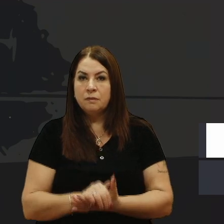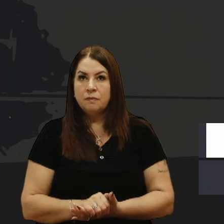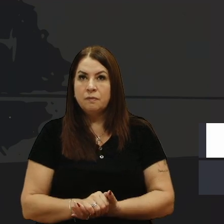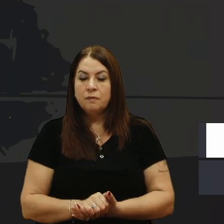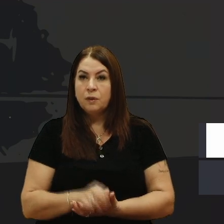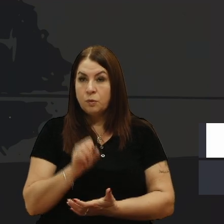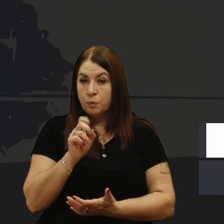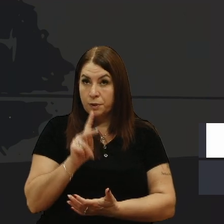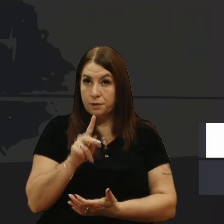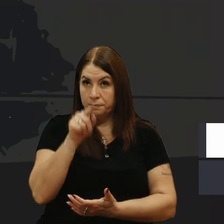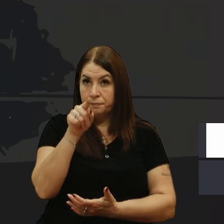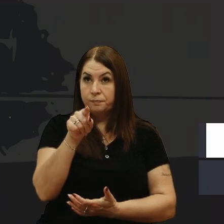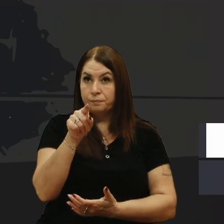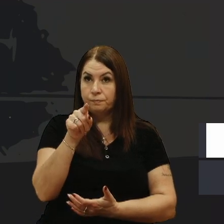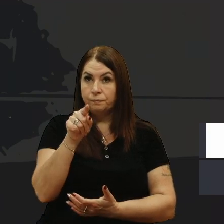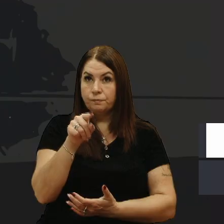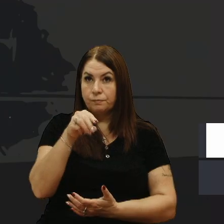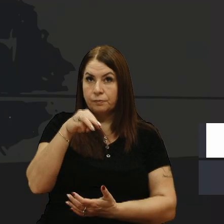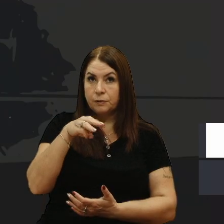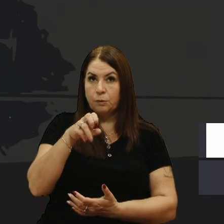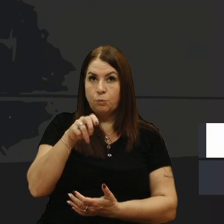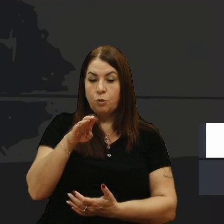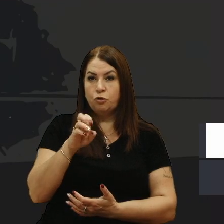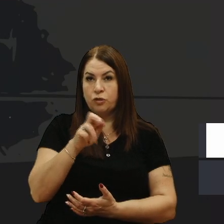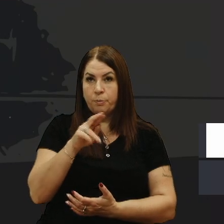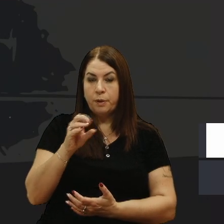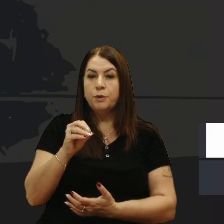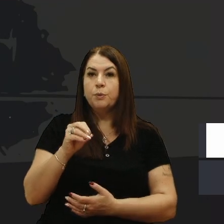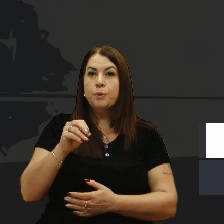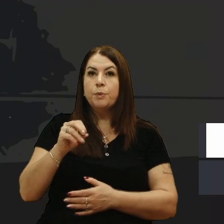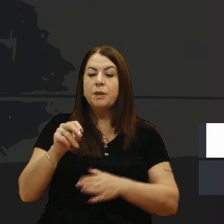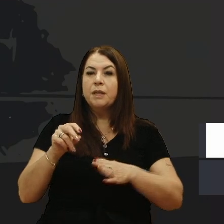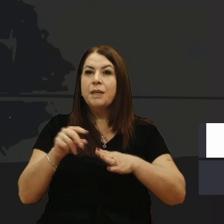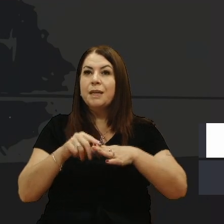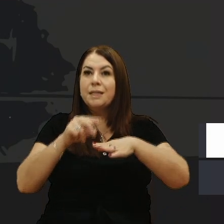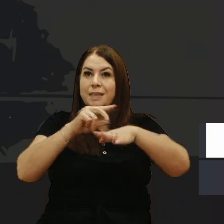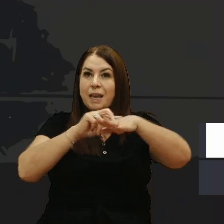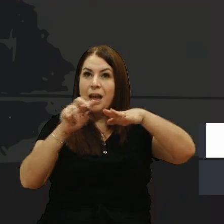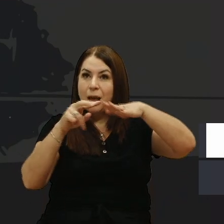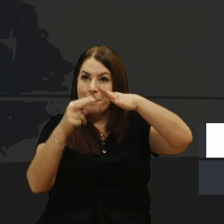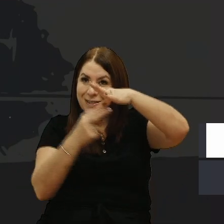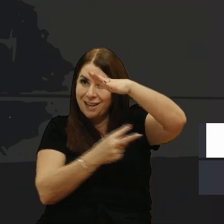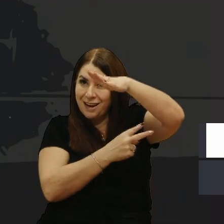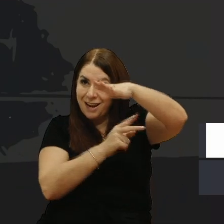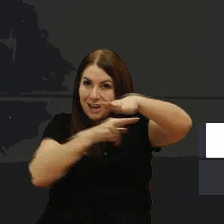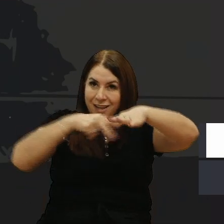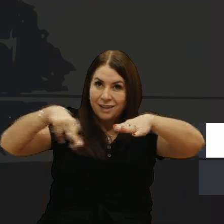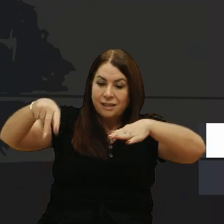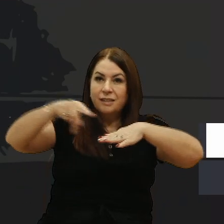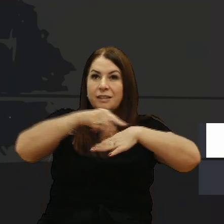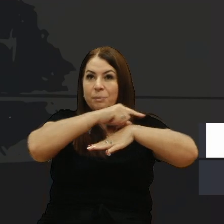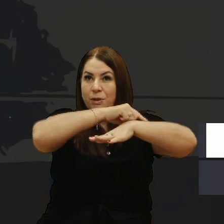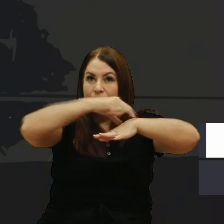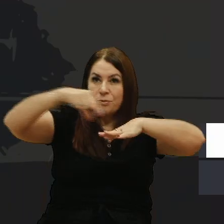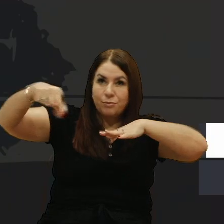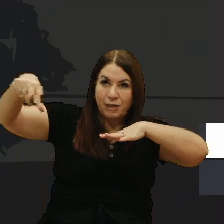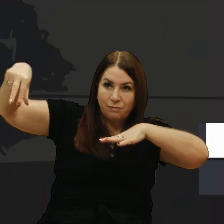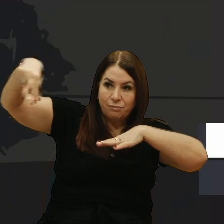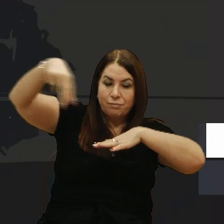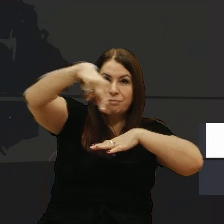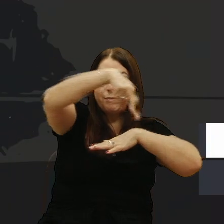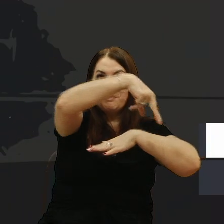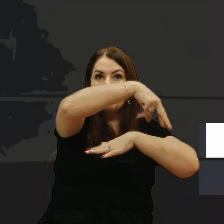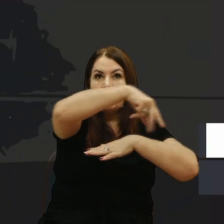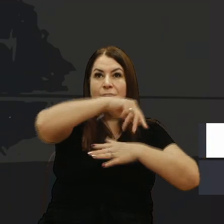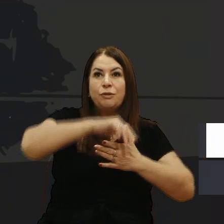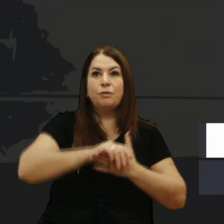Ok? Então, aqui é o Monte Ibérico, já foi mostrado. Essa é a passarela que vai estar ali no Monte Ibérico. Ela vai dar toda a condição